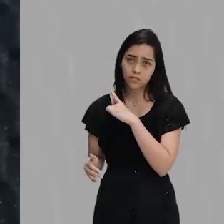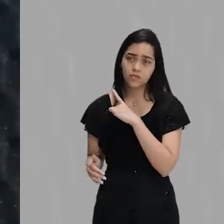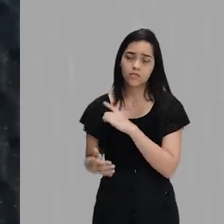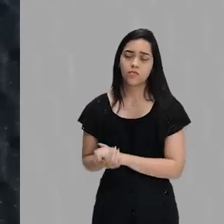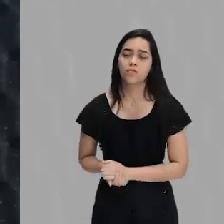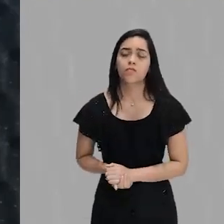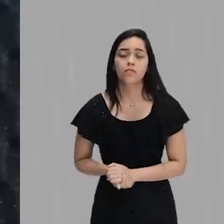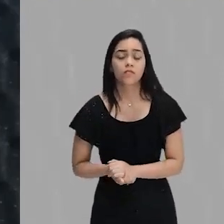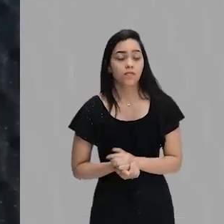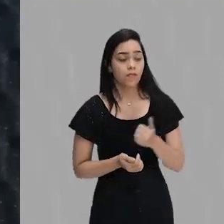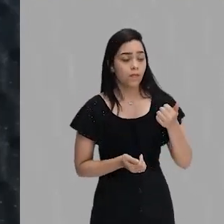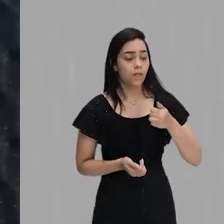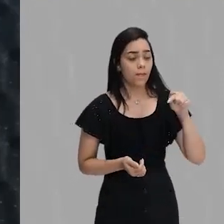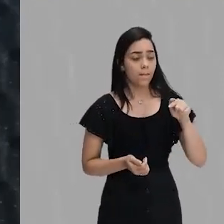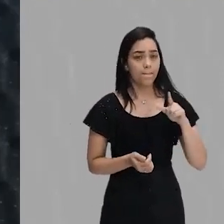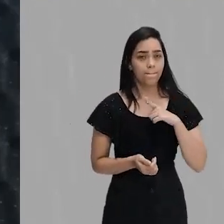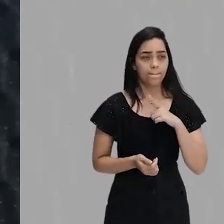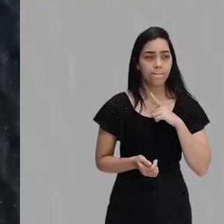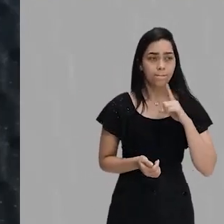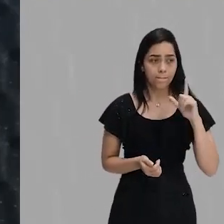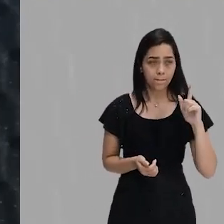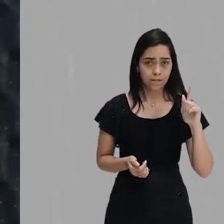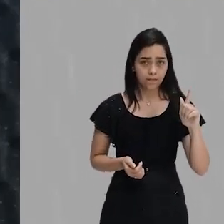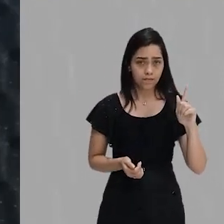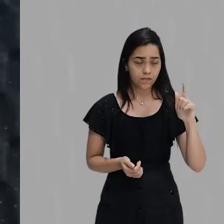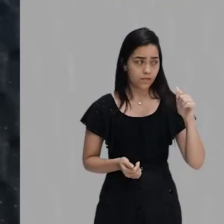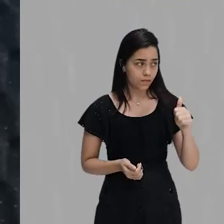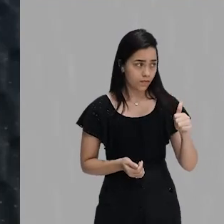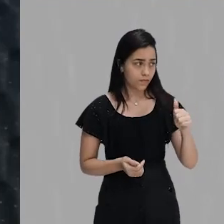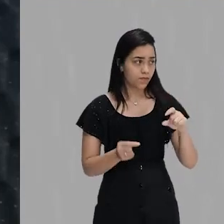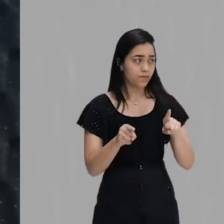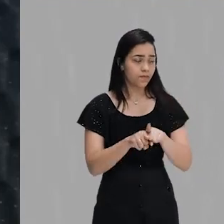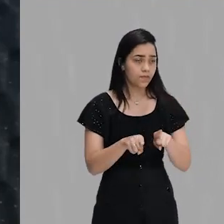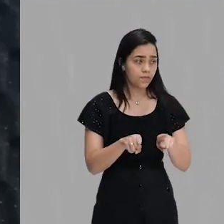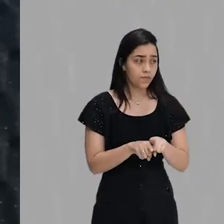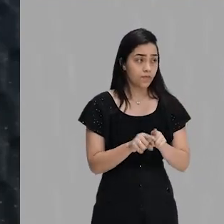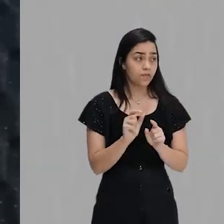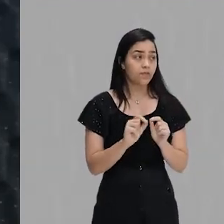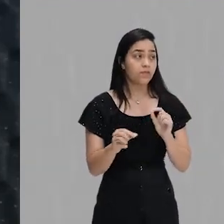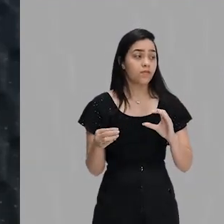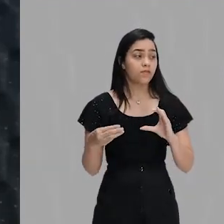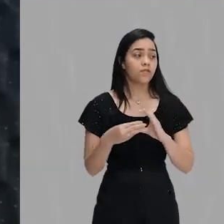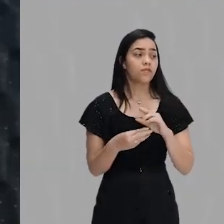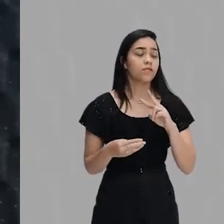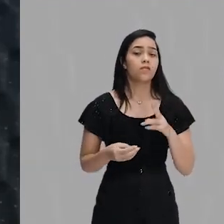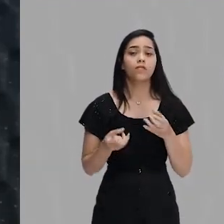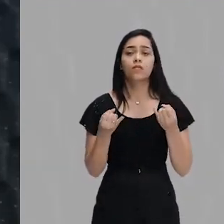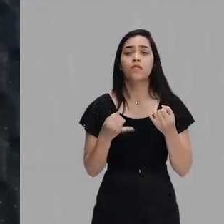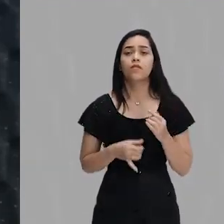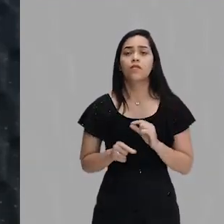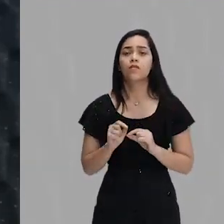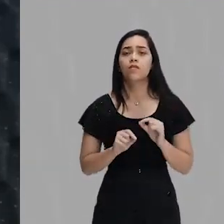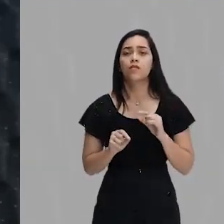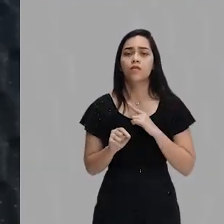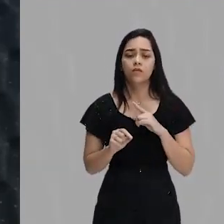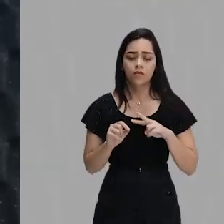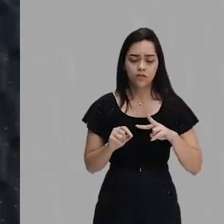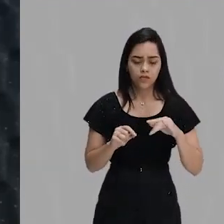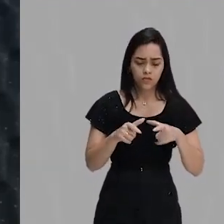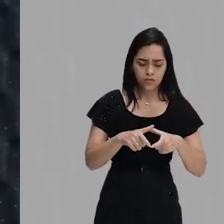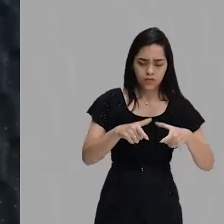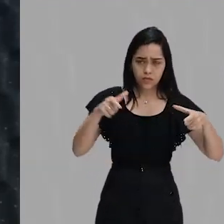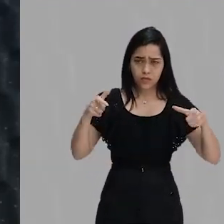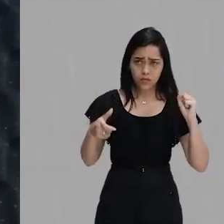No primeiro ponto de checagem, que é no final da G1, a célula vai verificar o seguinte: a célula aumentou de